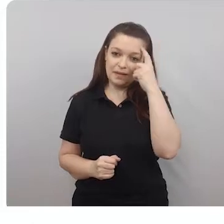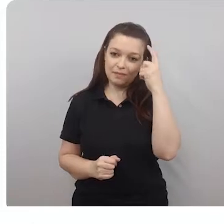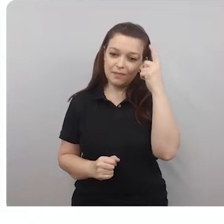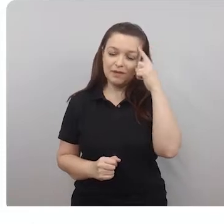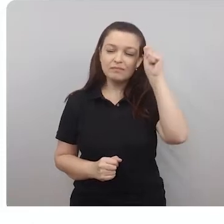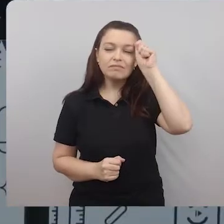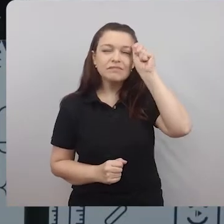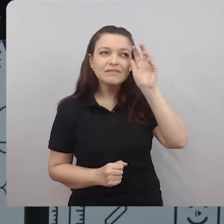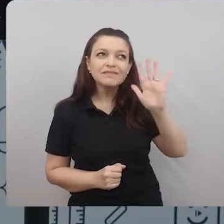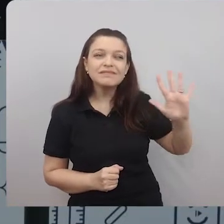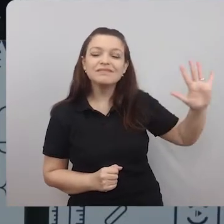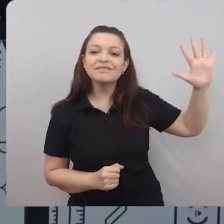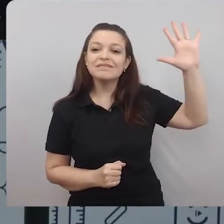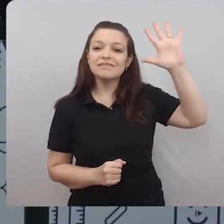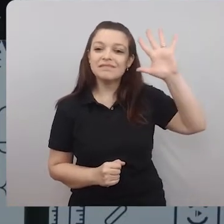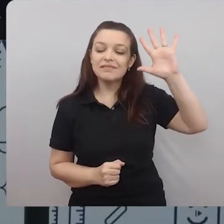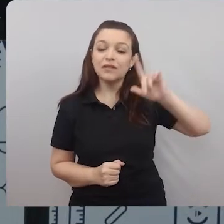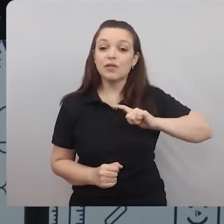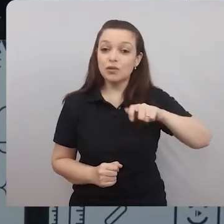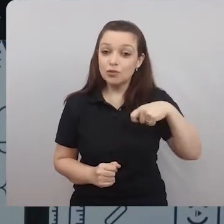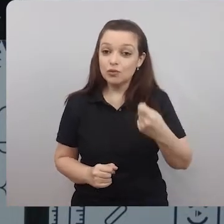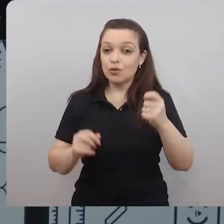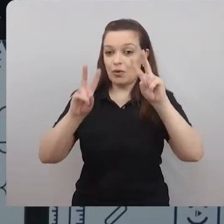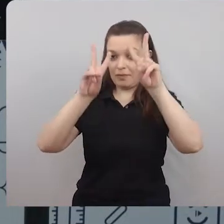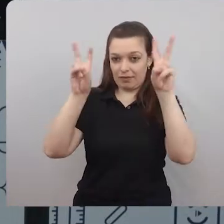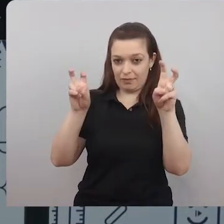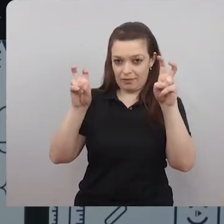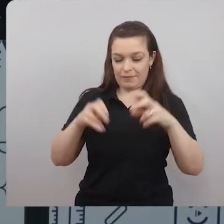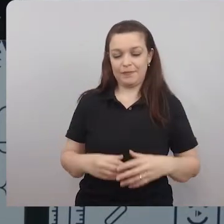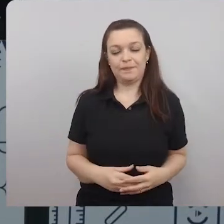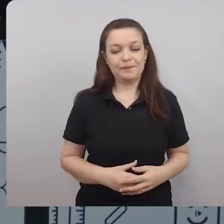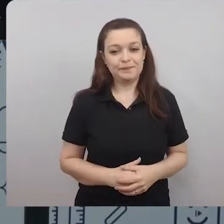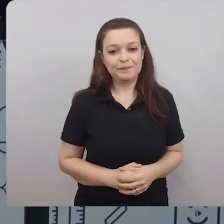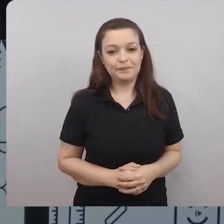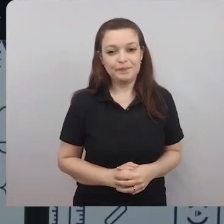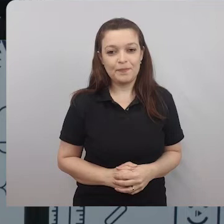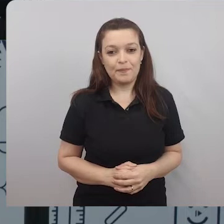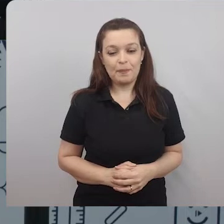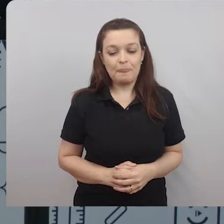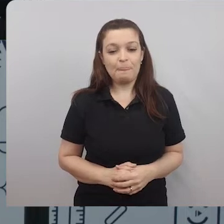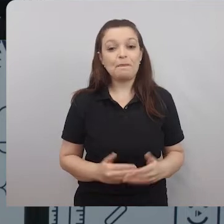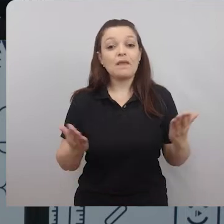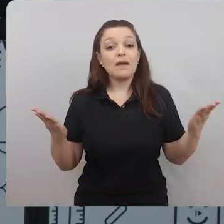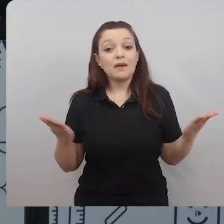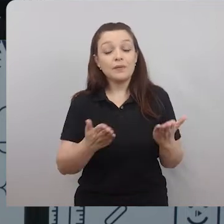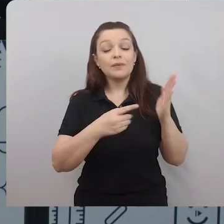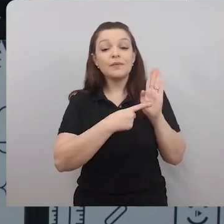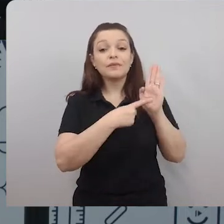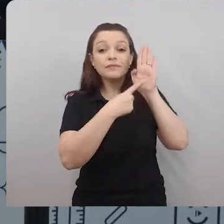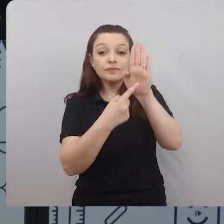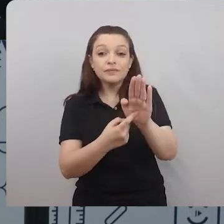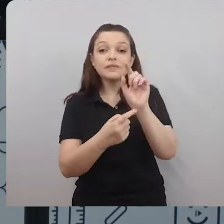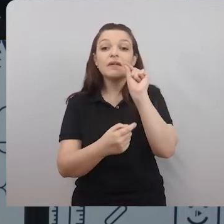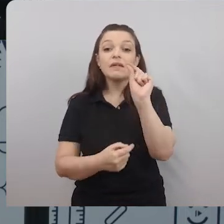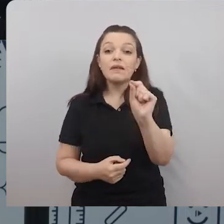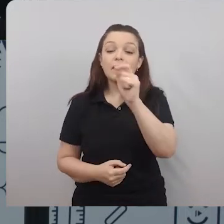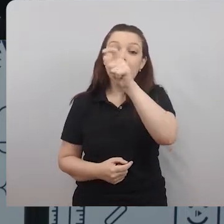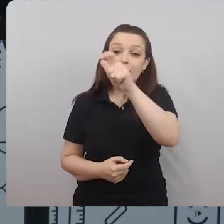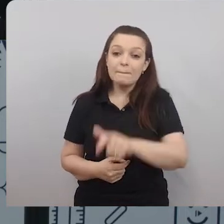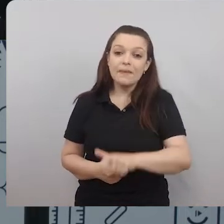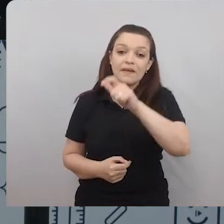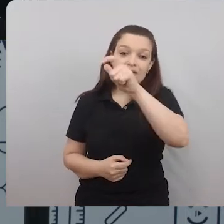assim, pensamento. Estou pensando sobre alguma coisa. Eu vou trazer aqui agora os